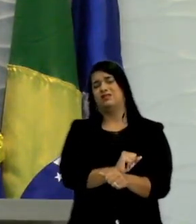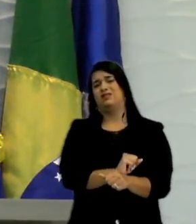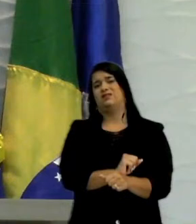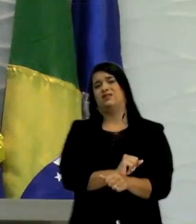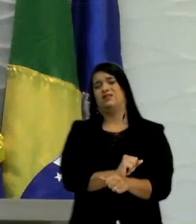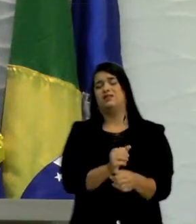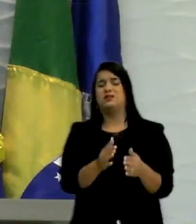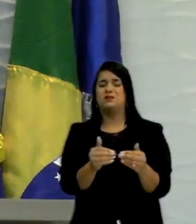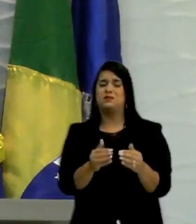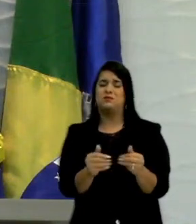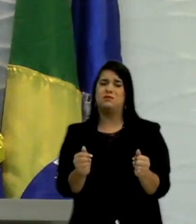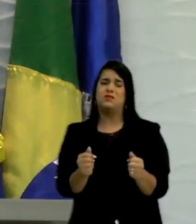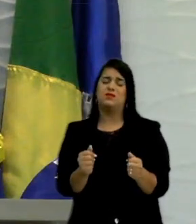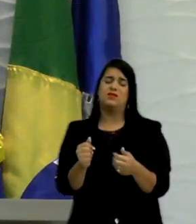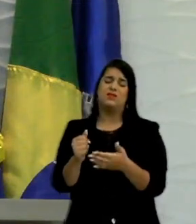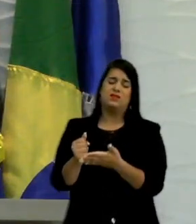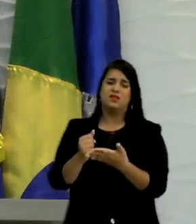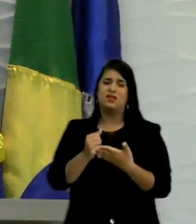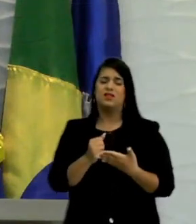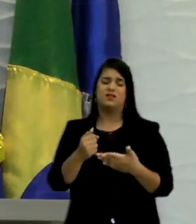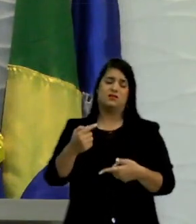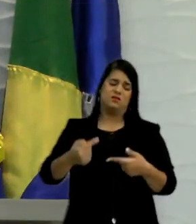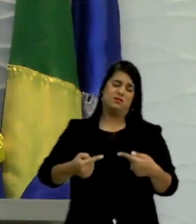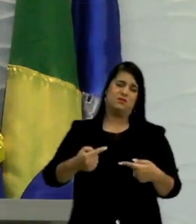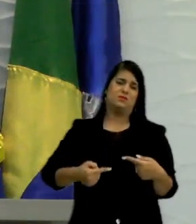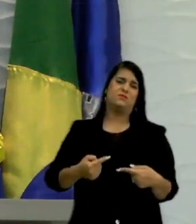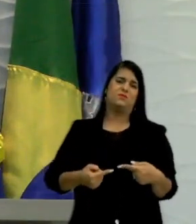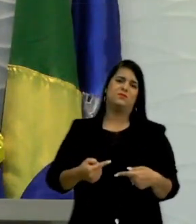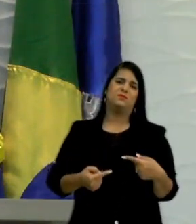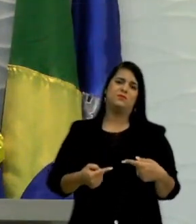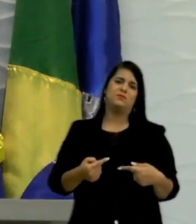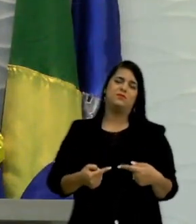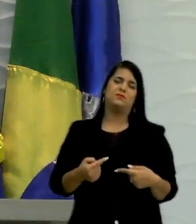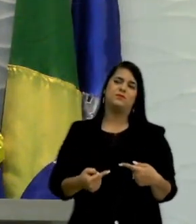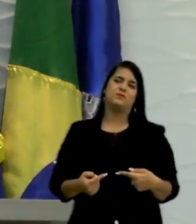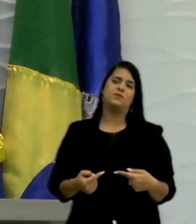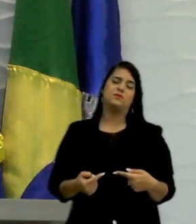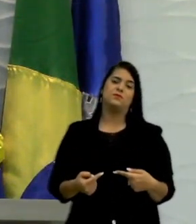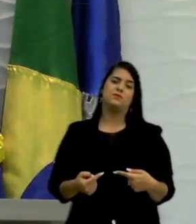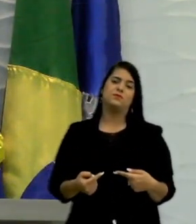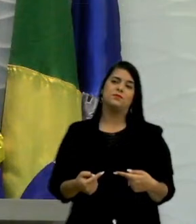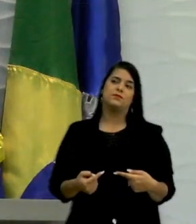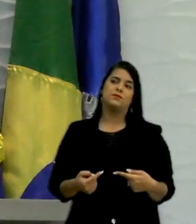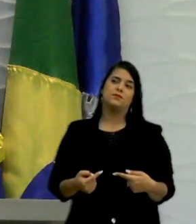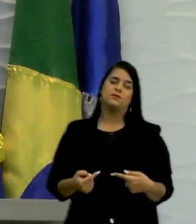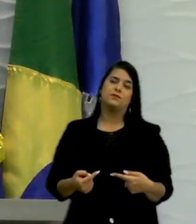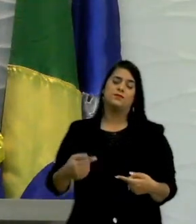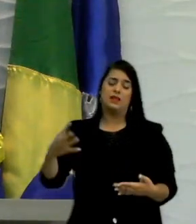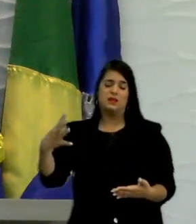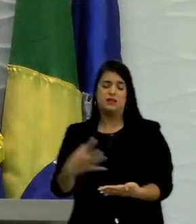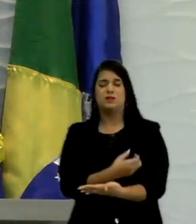é pedindo apadrinhamento político para ver se consegue resolver uma comorbidade de saúde. Então essa é a realidade do nosso estado de